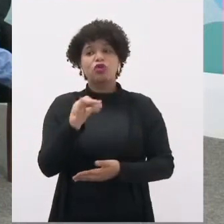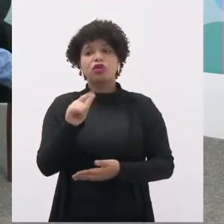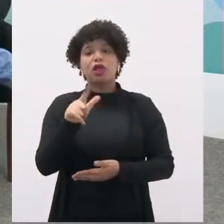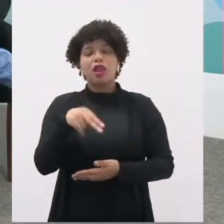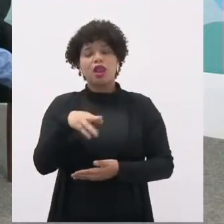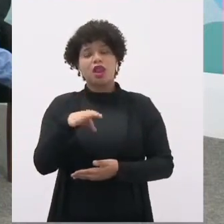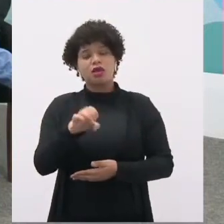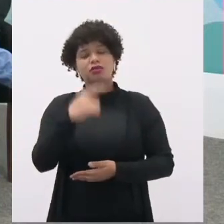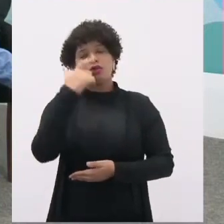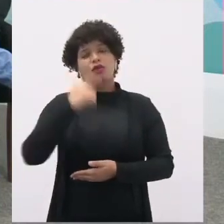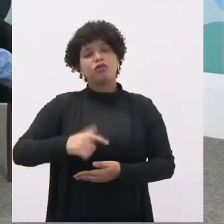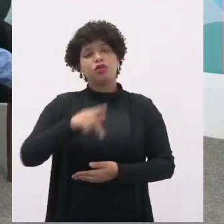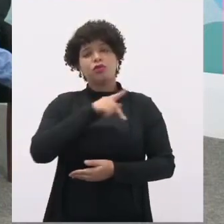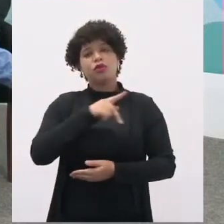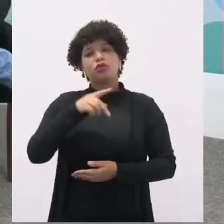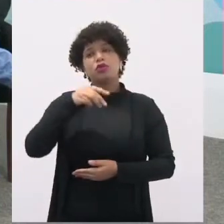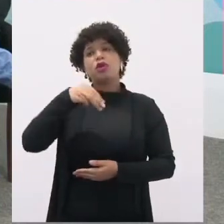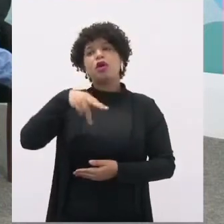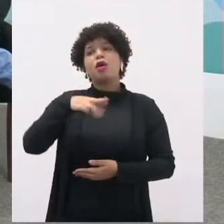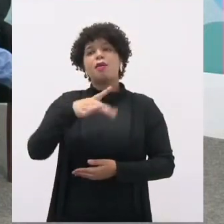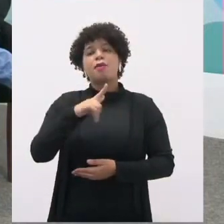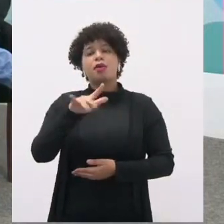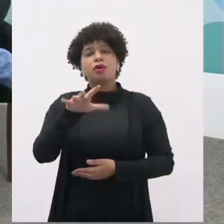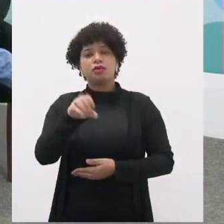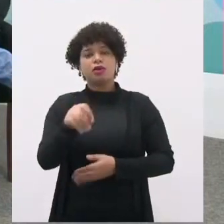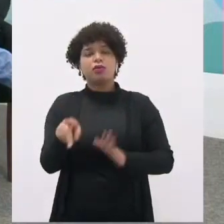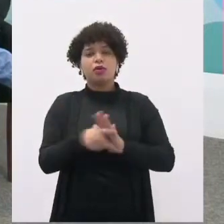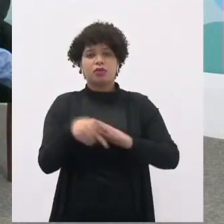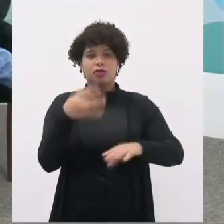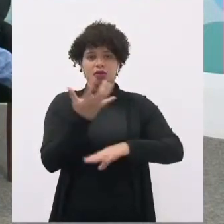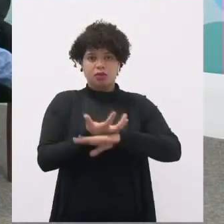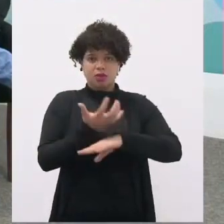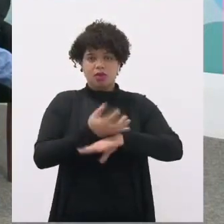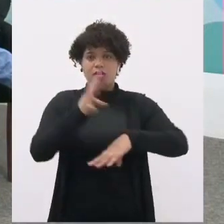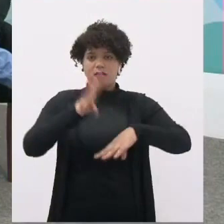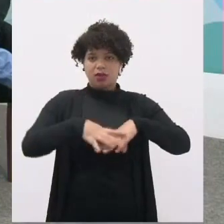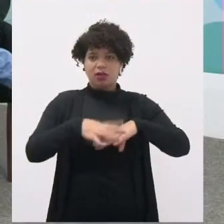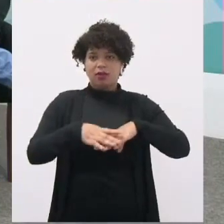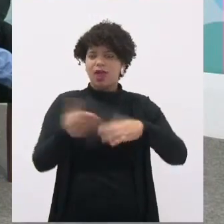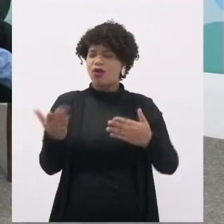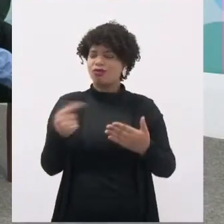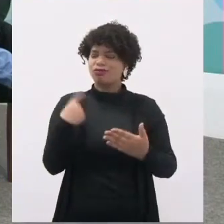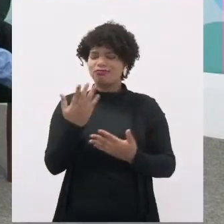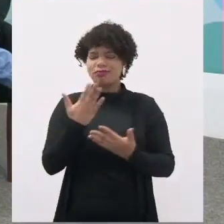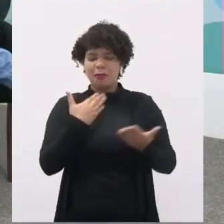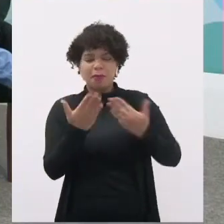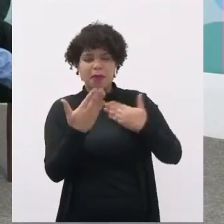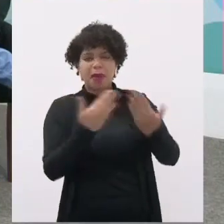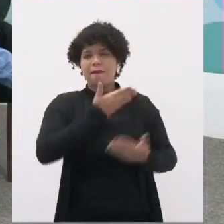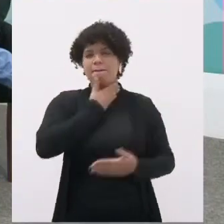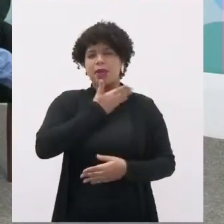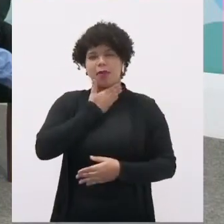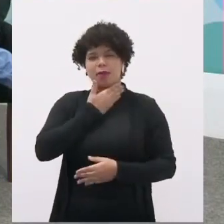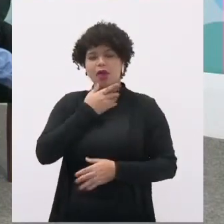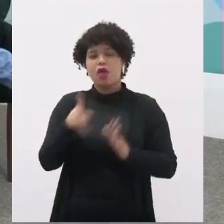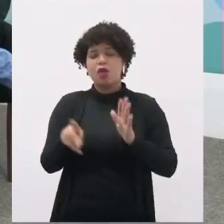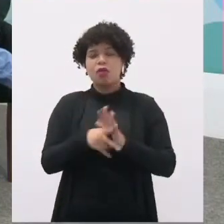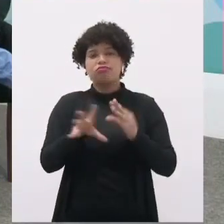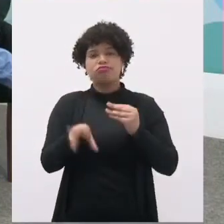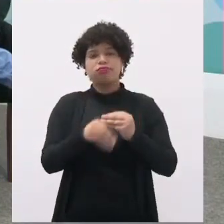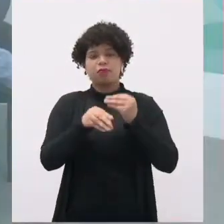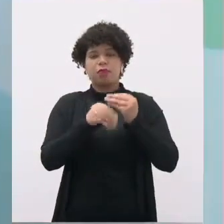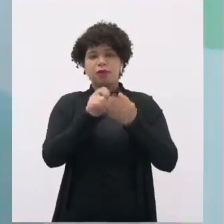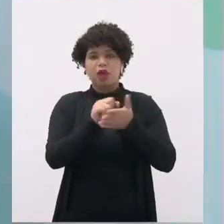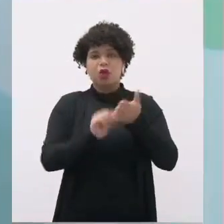professor Marcelo Navarro, da área de matemática. Estarei aqui junto com esse bate-papo, né, Lucilene, falando sobre as questões curriculares e implementação